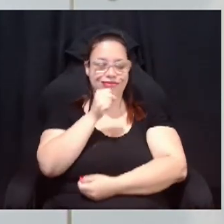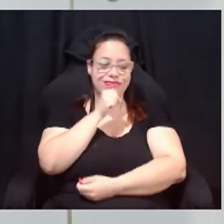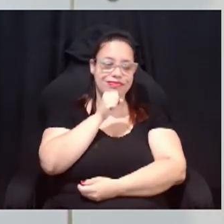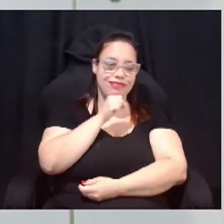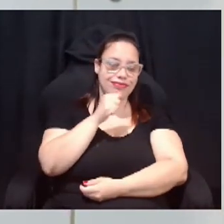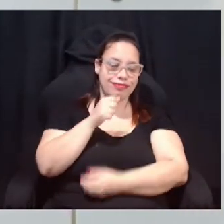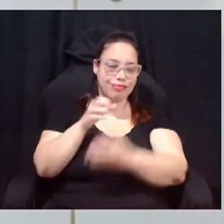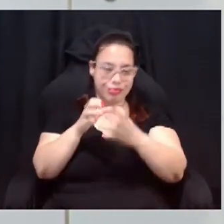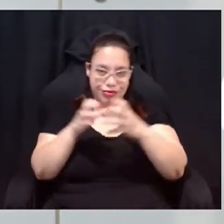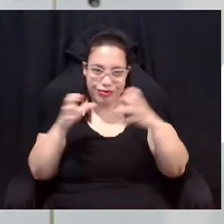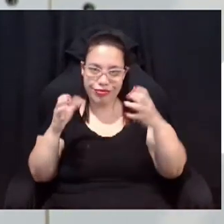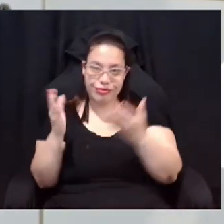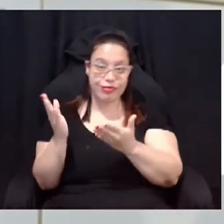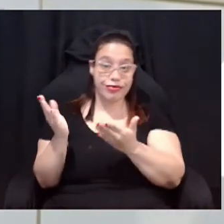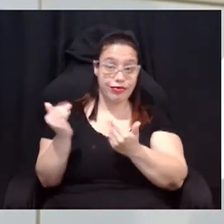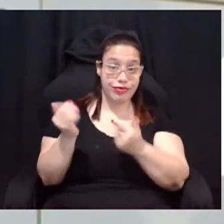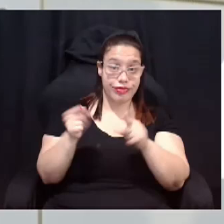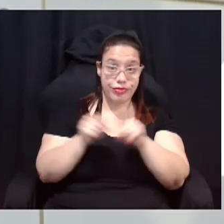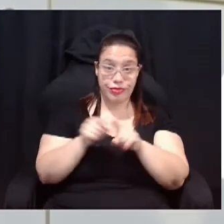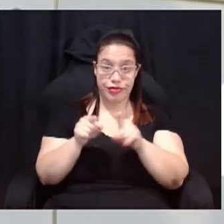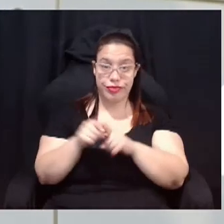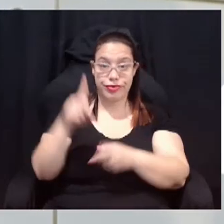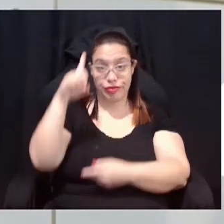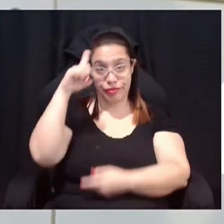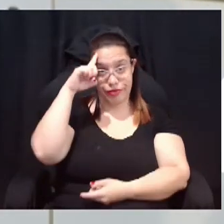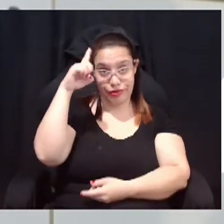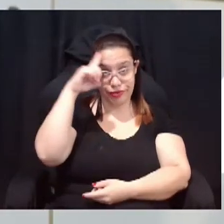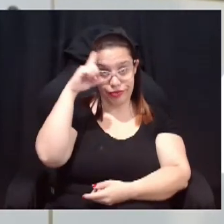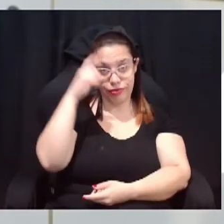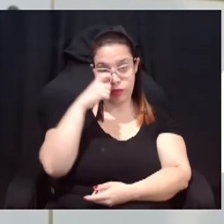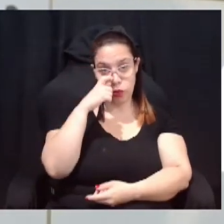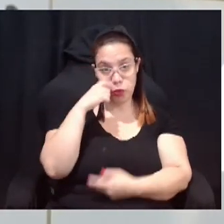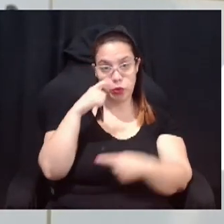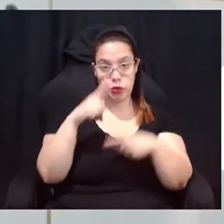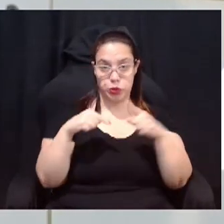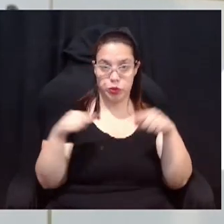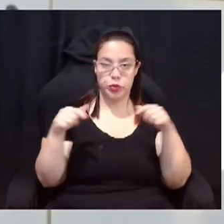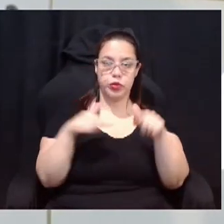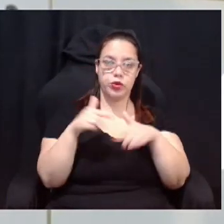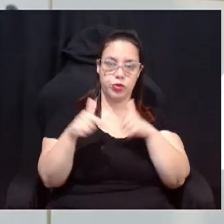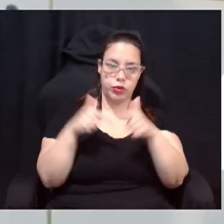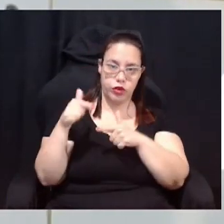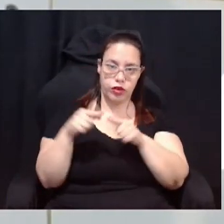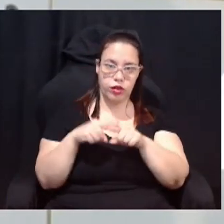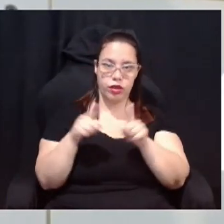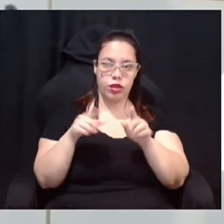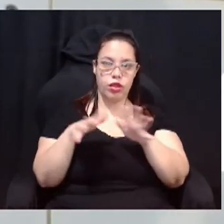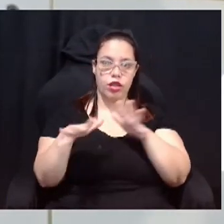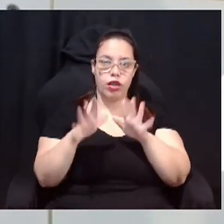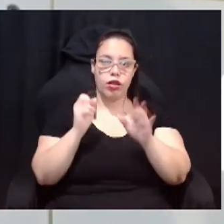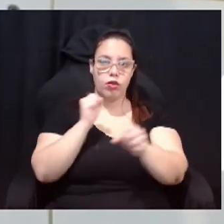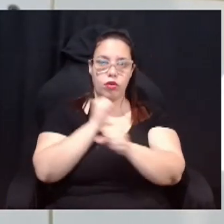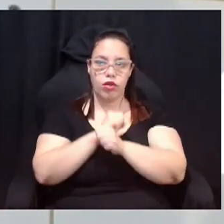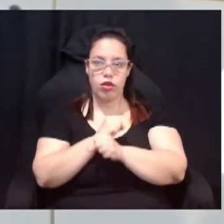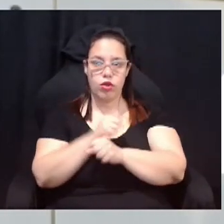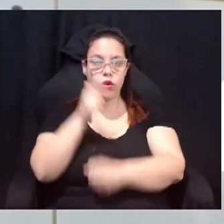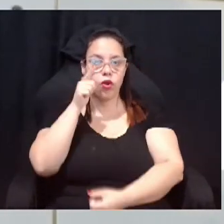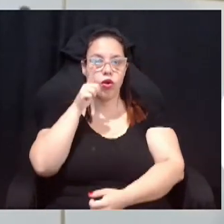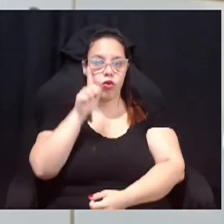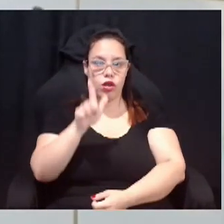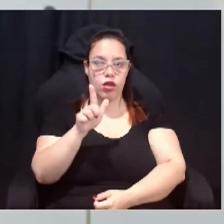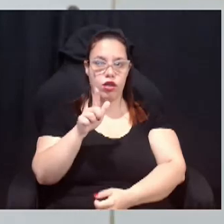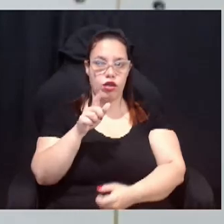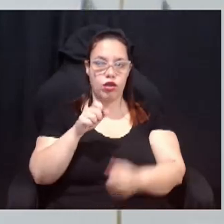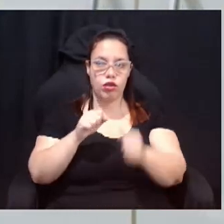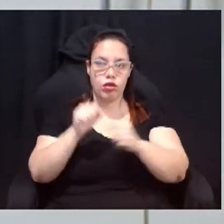mais jovens que estão ali no dia a dia fazendo diversos tipos de trabalho, mas que no momento que para, que consegue fazer esse exercício de